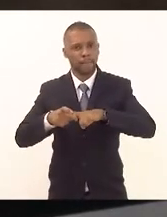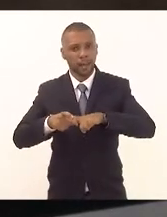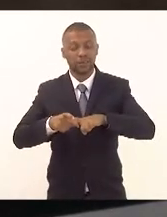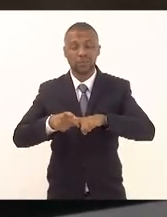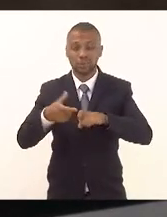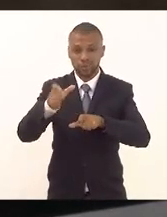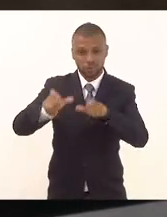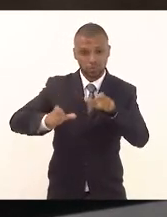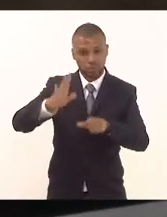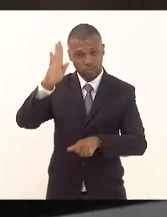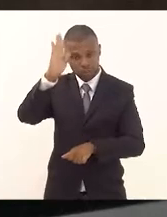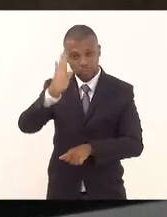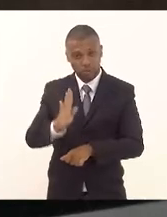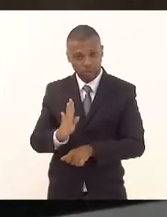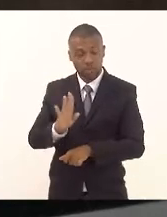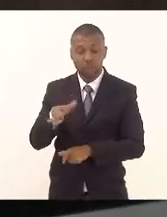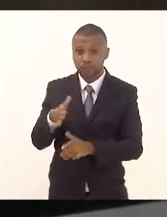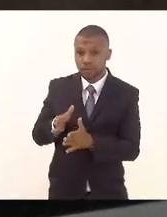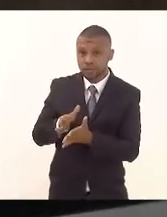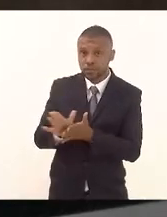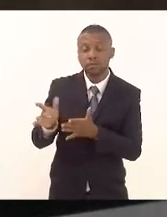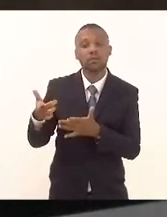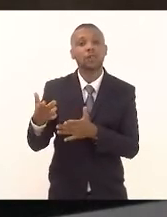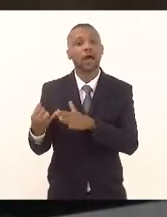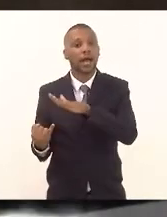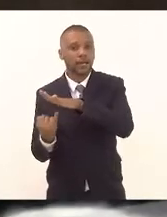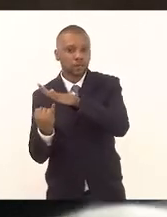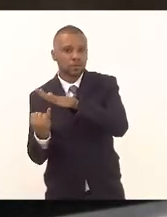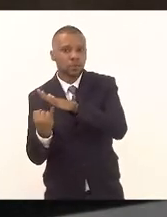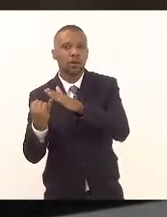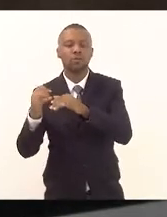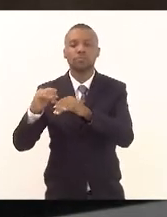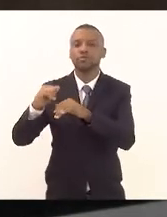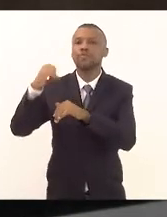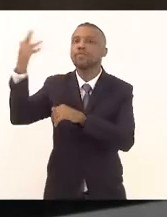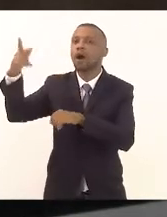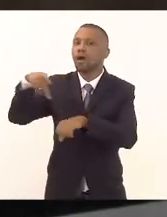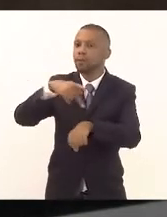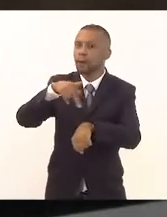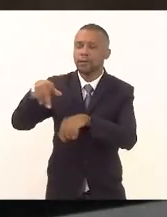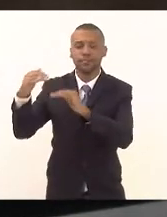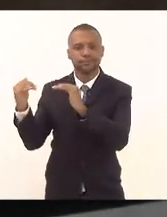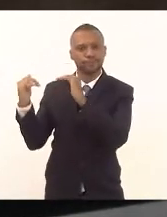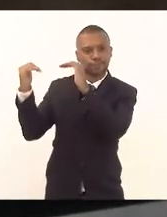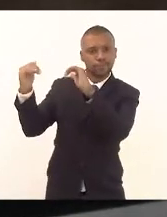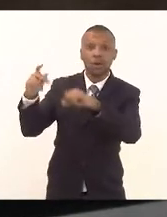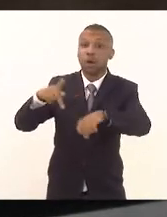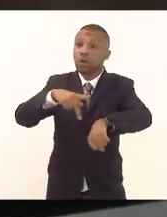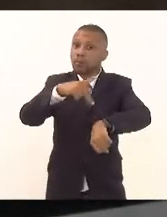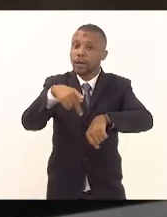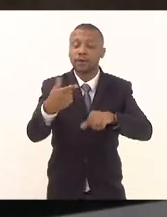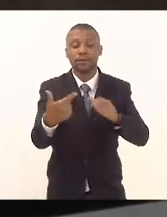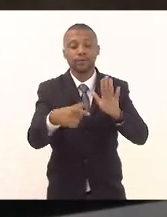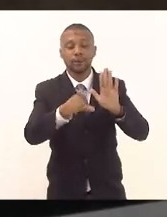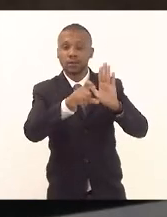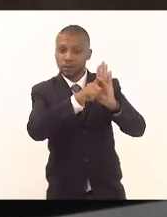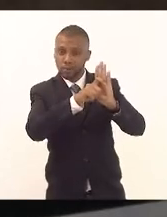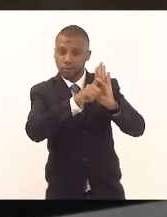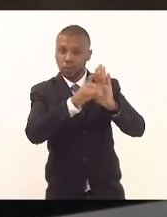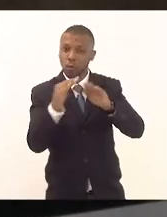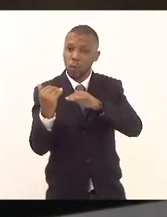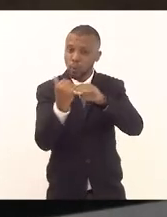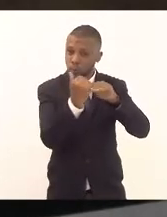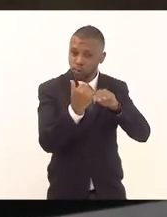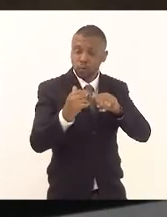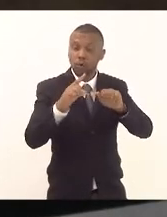brasileiros, expedido por instituições estrangeiras de ensino superior dos países mencionados no parágrafo único do artigo 1º